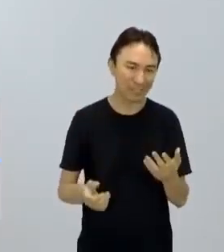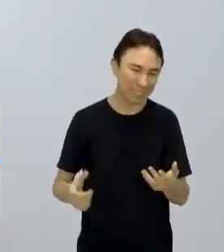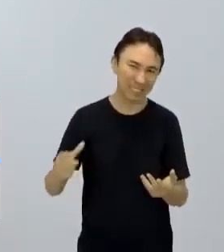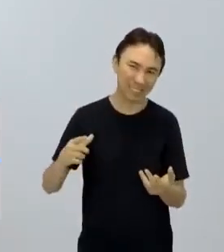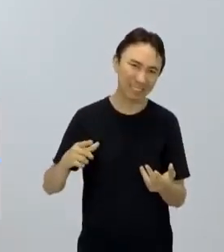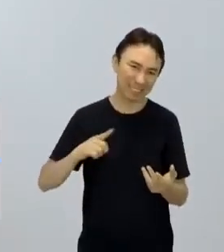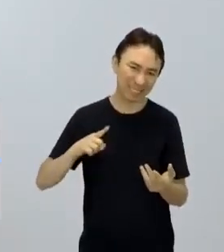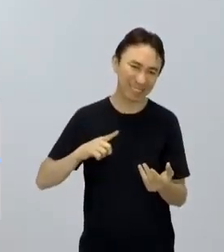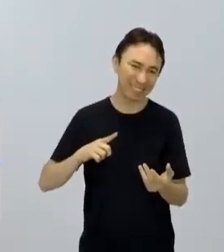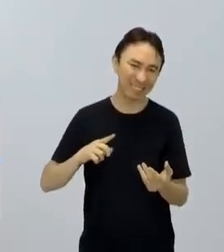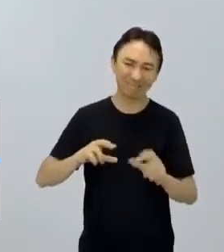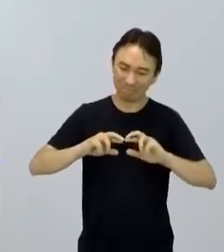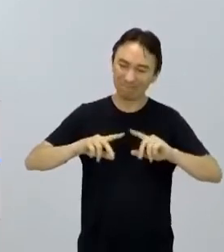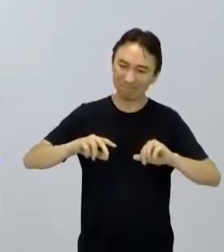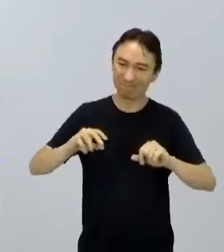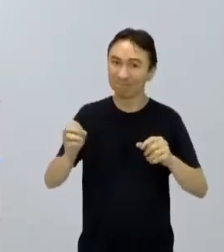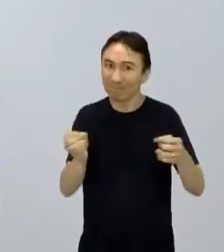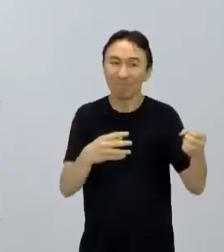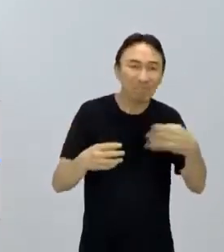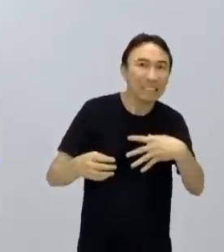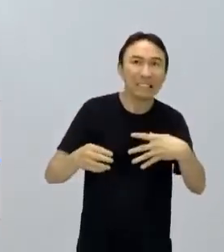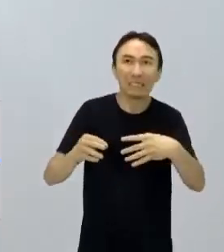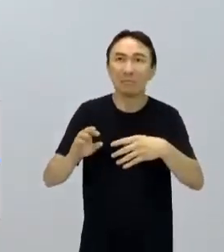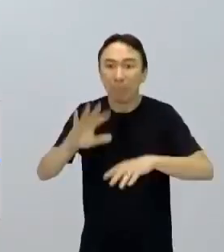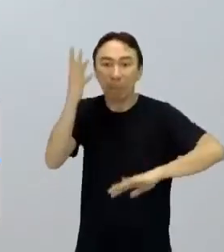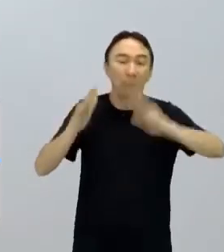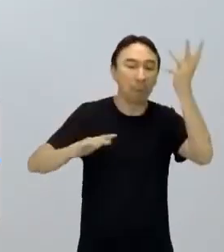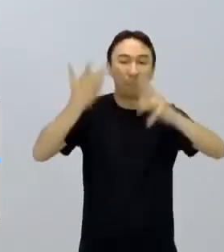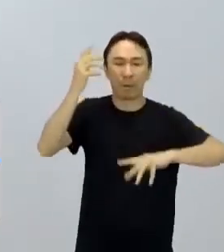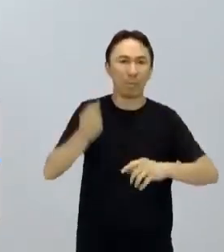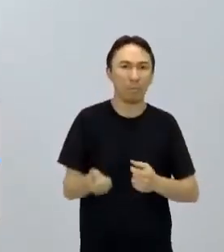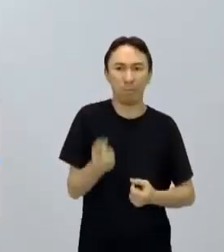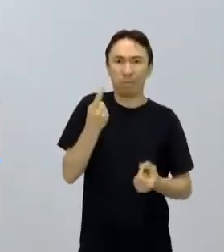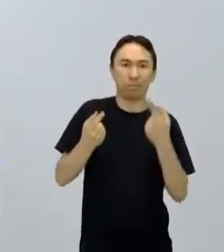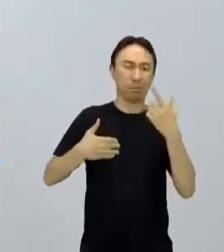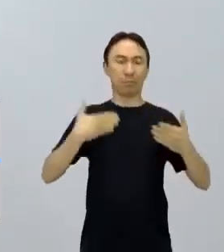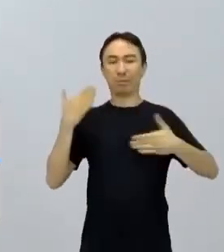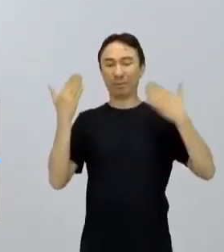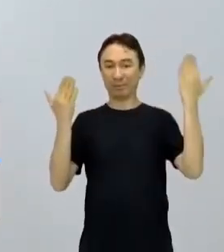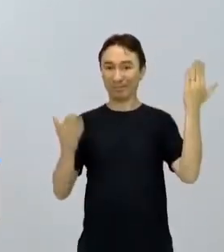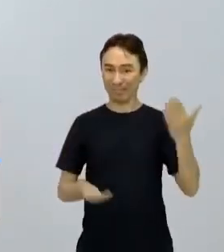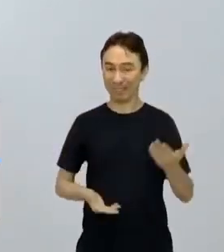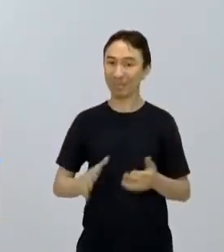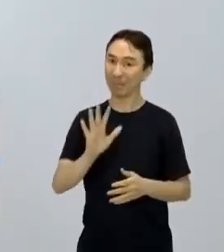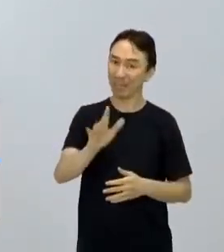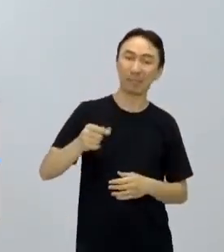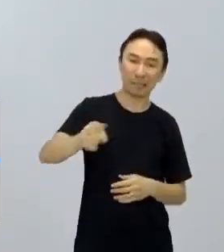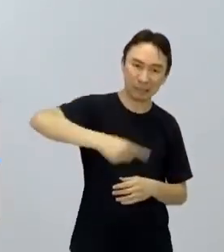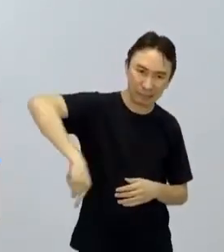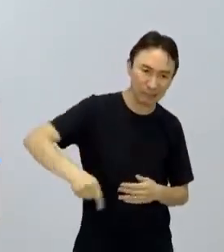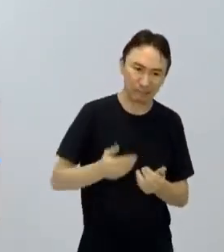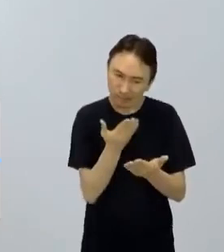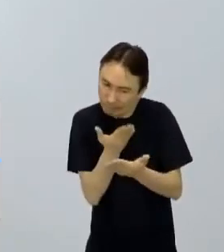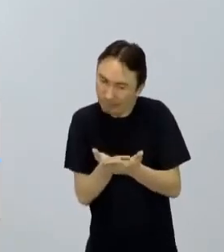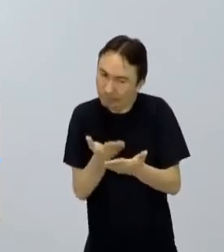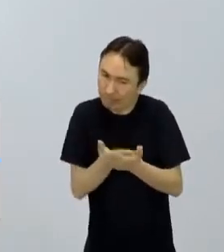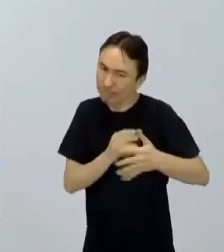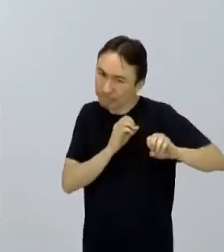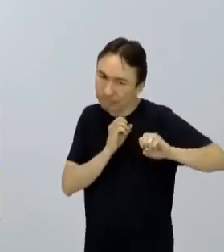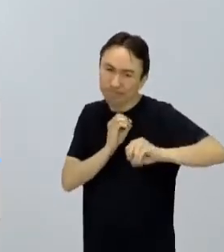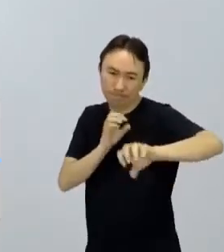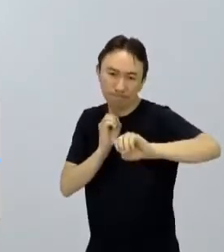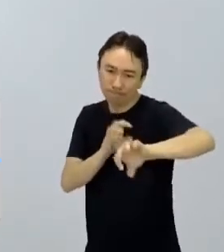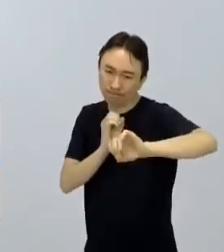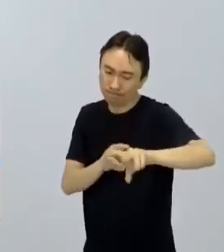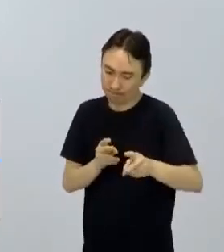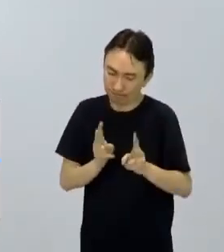estranhas que estão acontecendo no mundo. Aí a gente está aqui, firme e forte, fazendo educação, que é a única coisa que salva, Falando o